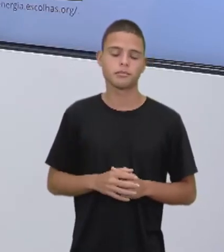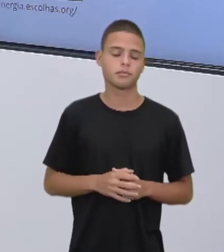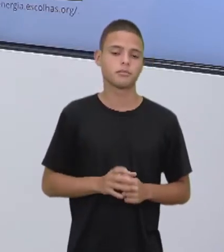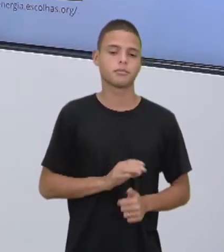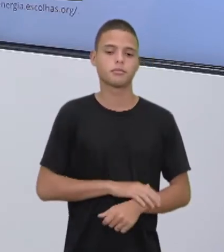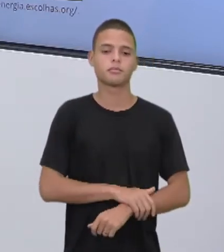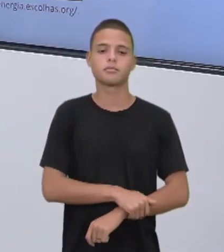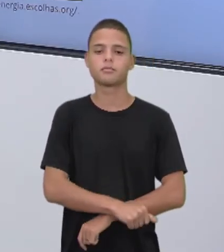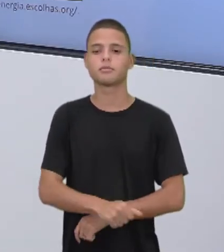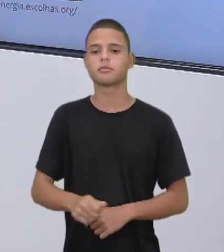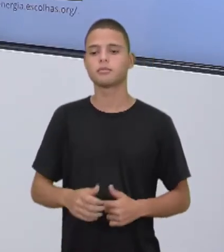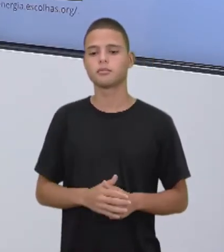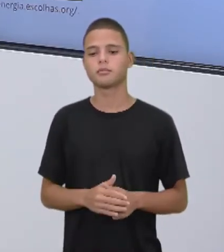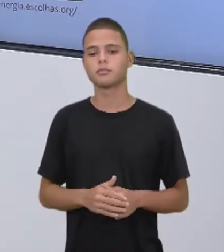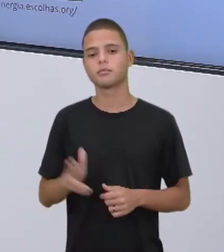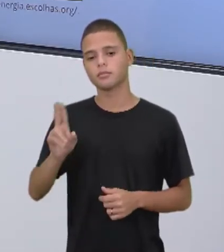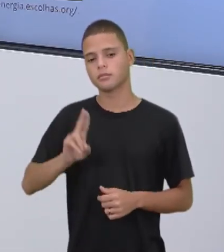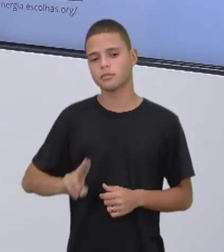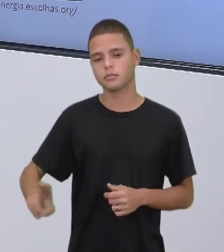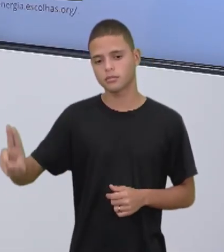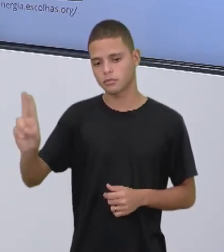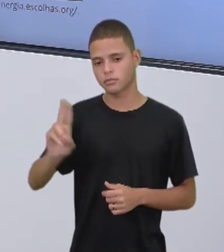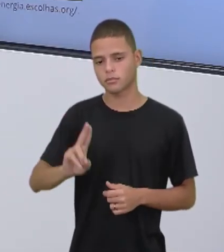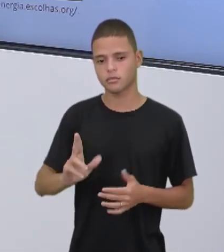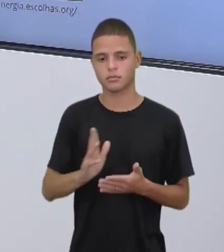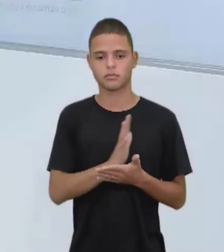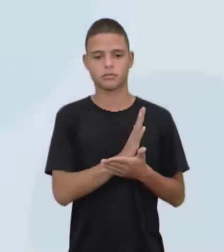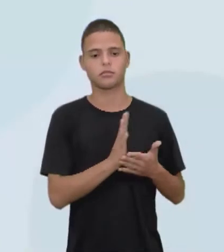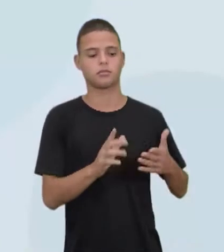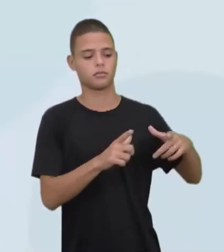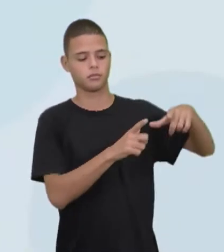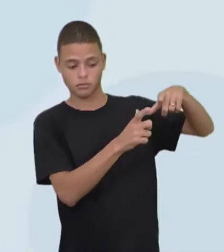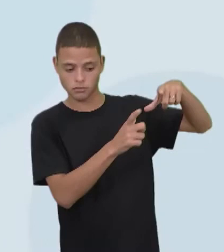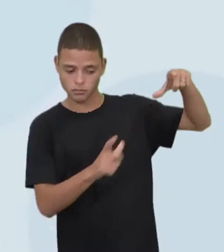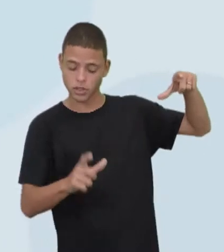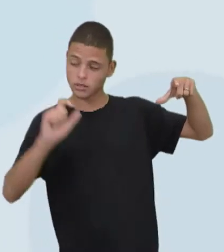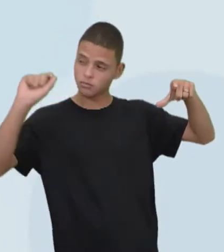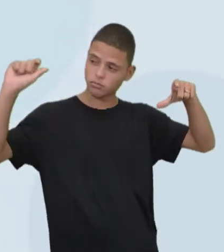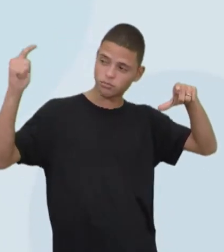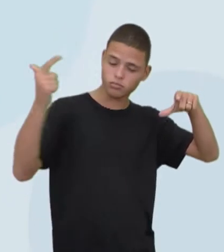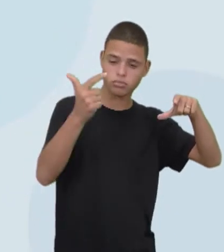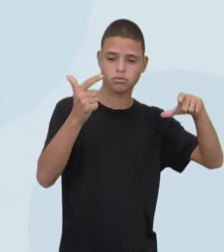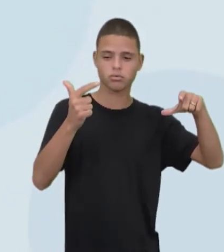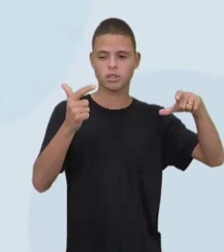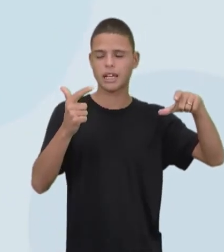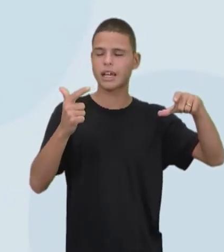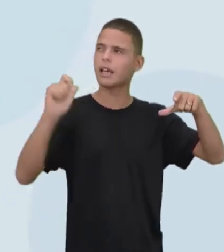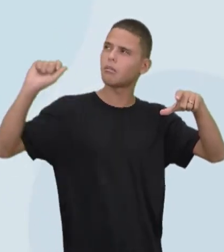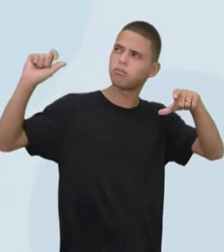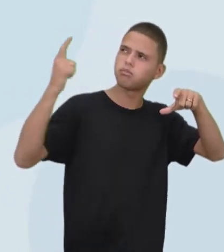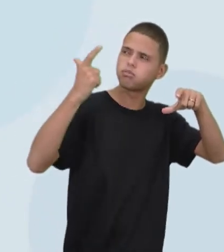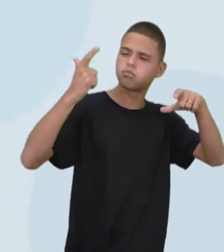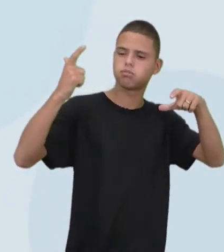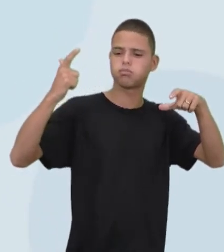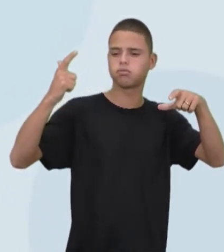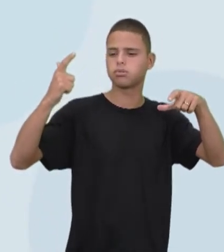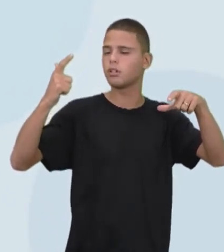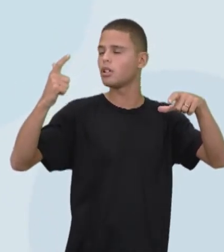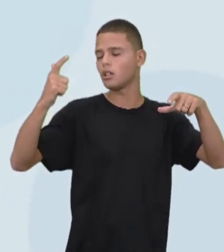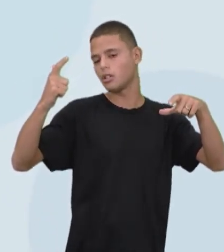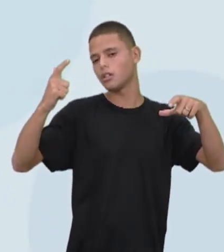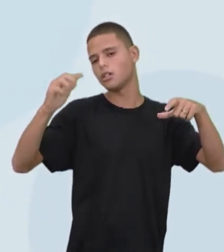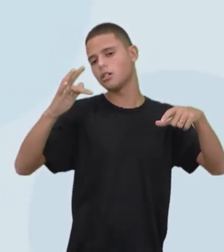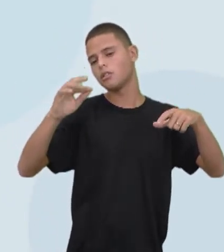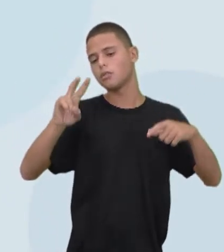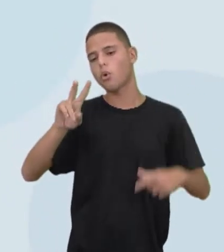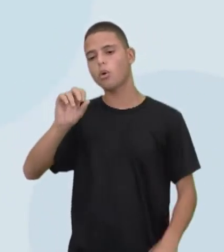usa placa solar fotovoltaica. Foto vem da ideia de luz, né? E a luz voltaica vem